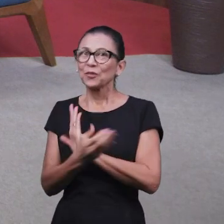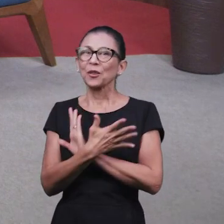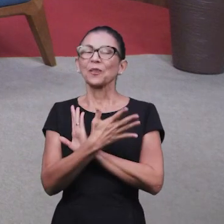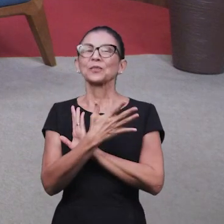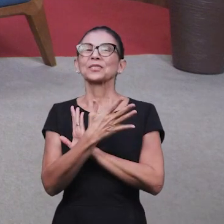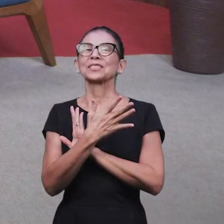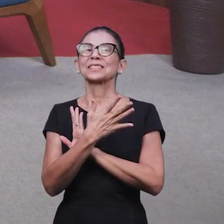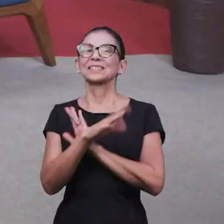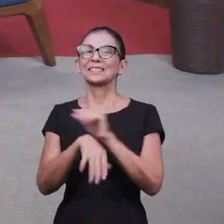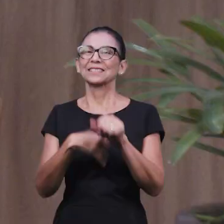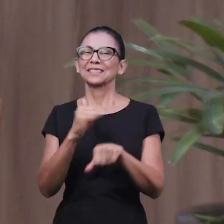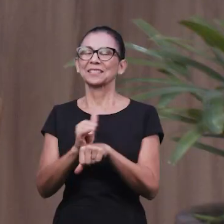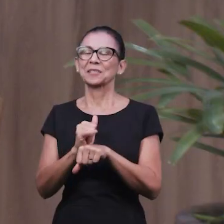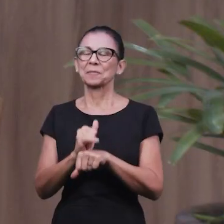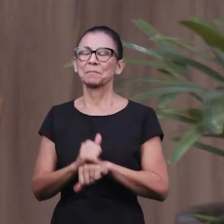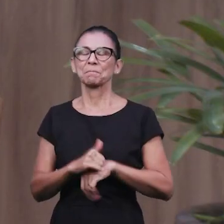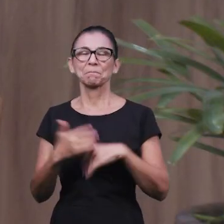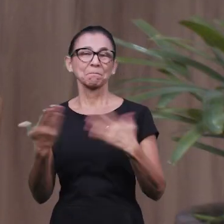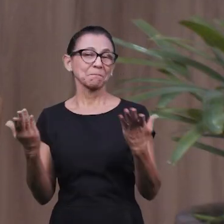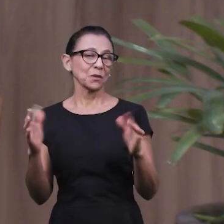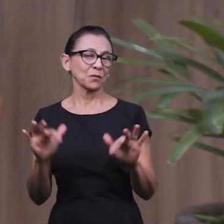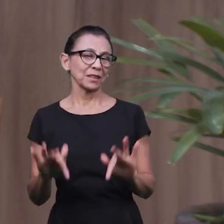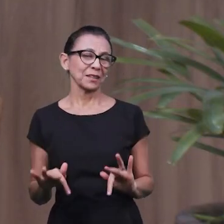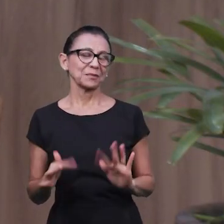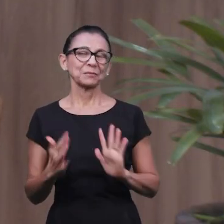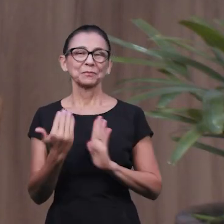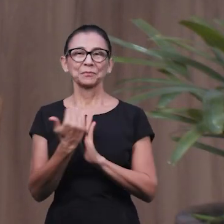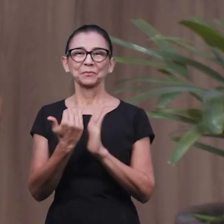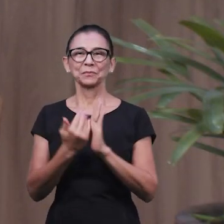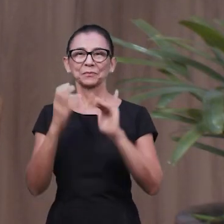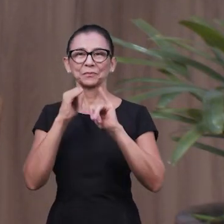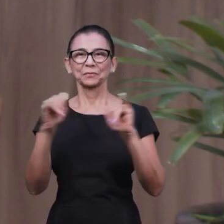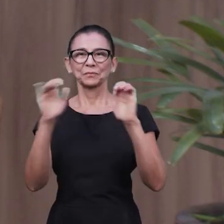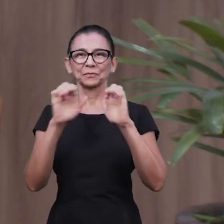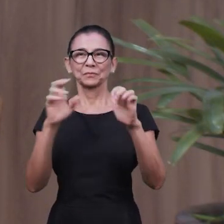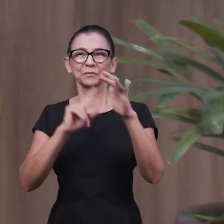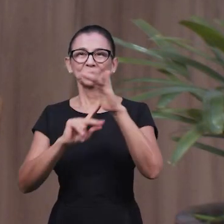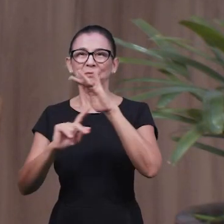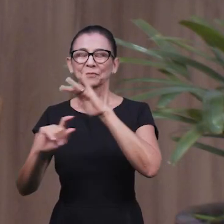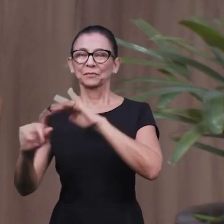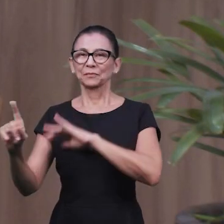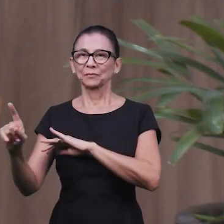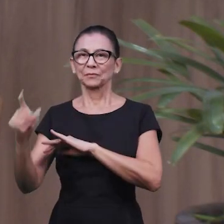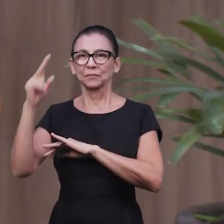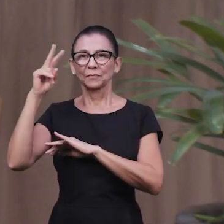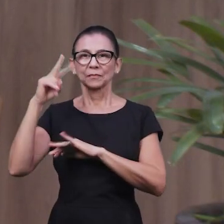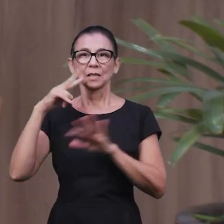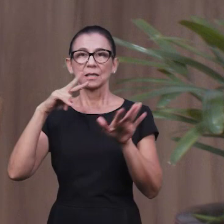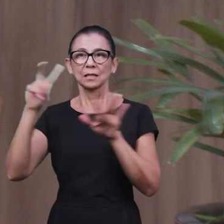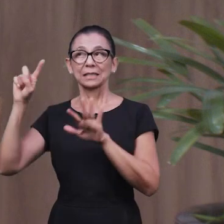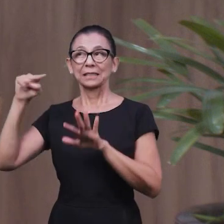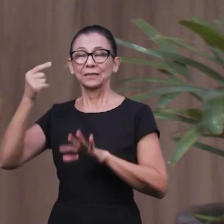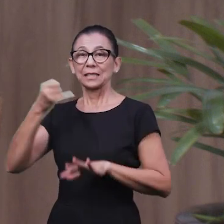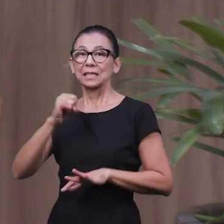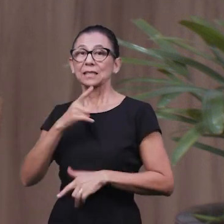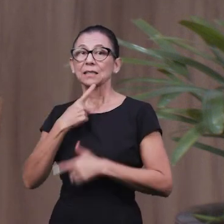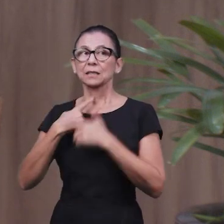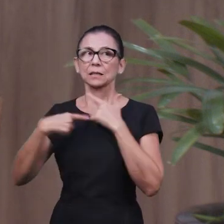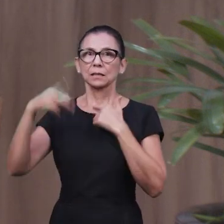para você no nosso canal. E assim chegamos ao final desta edição do programa Anunciando o Evangelho Eterno. E na semana que vem, se